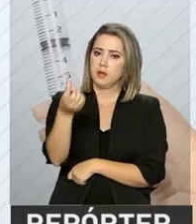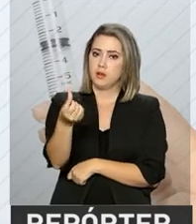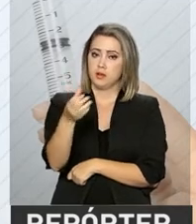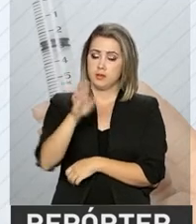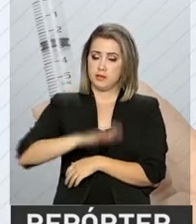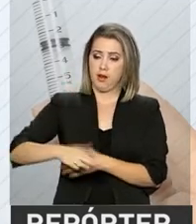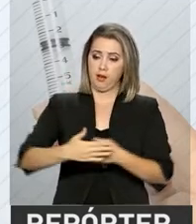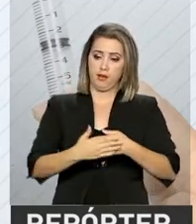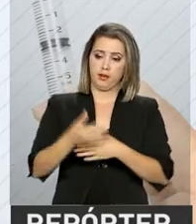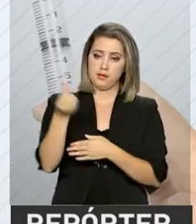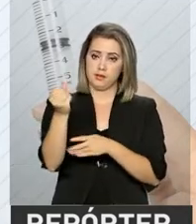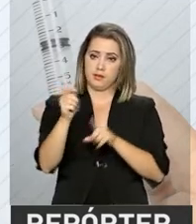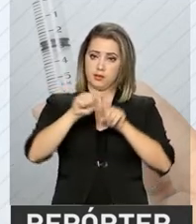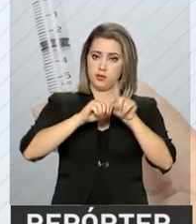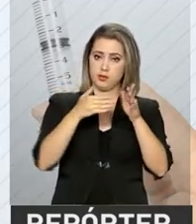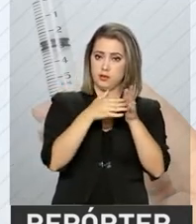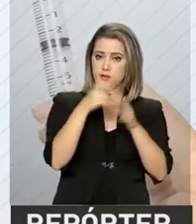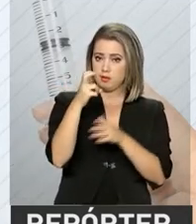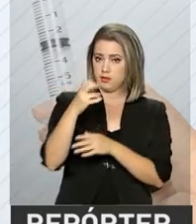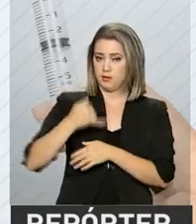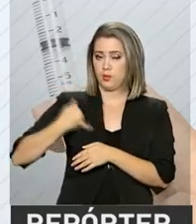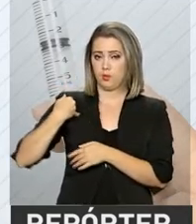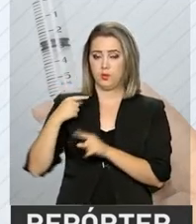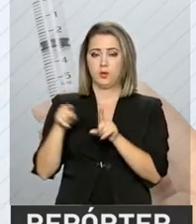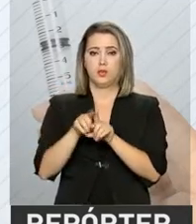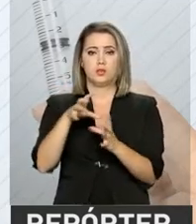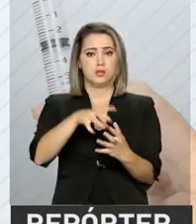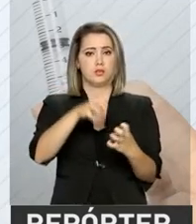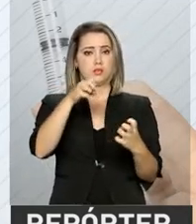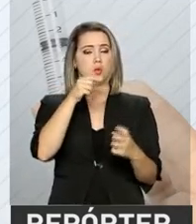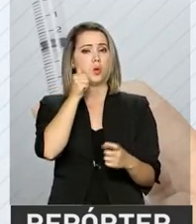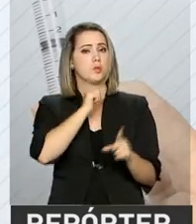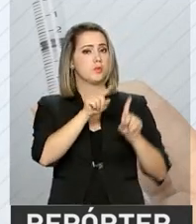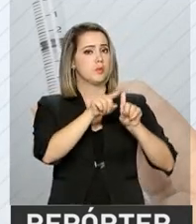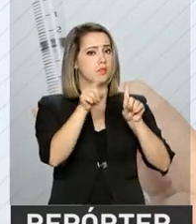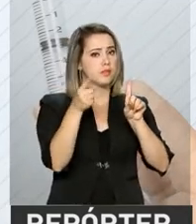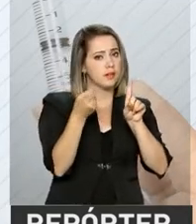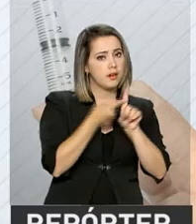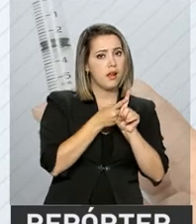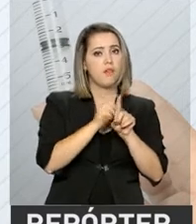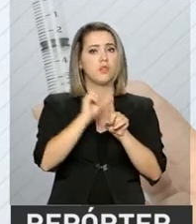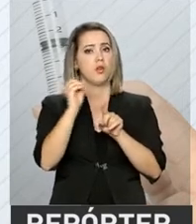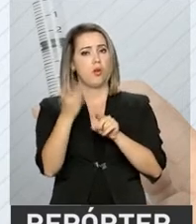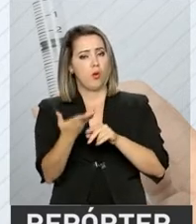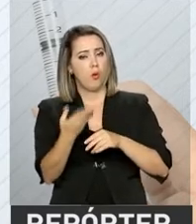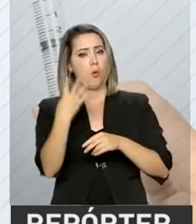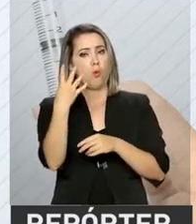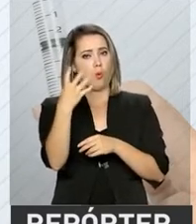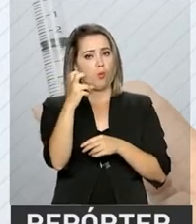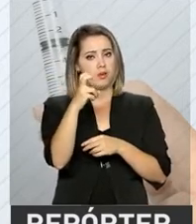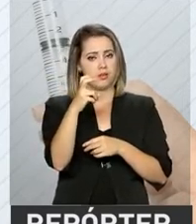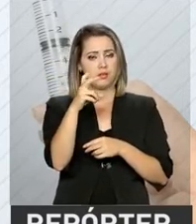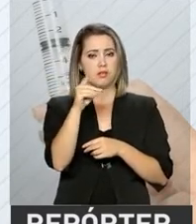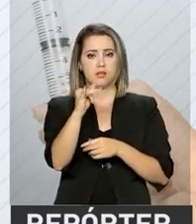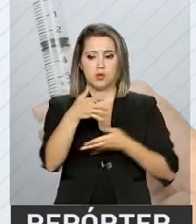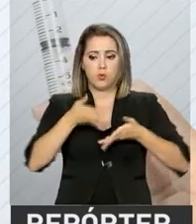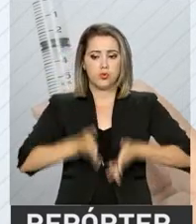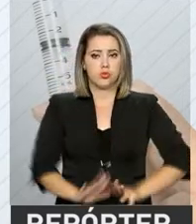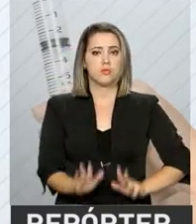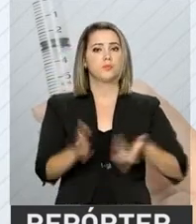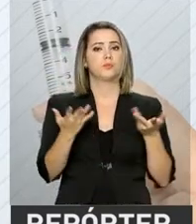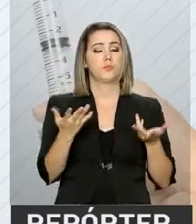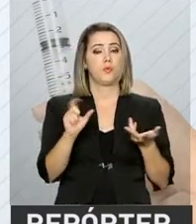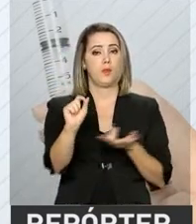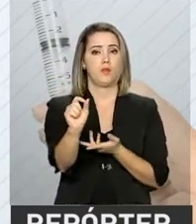a menores de 5 anos, idosos, gestantes, mulheres que deram à luz há 45 dias,